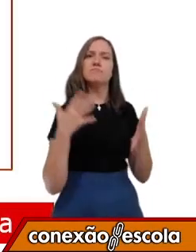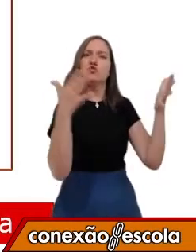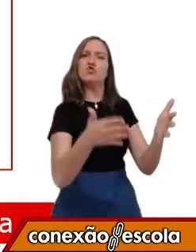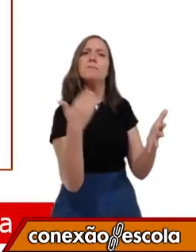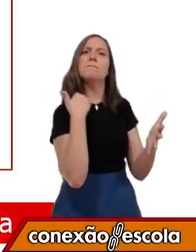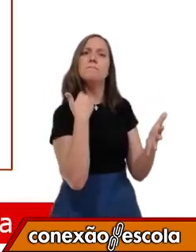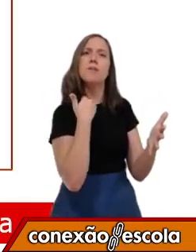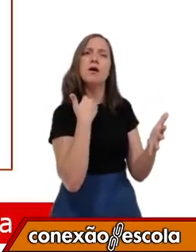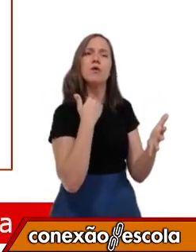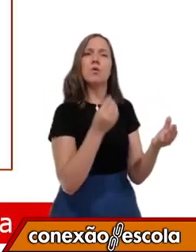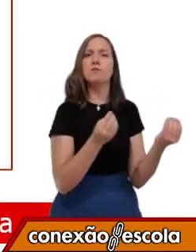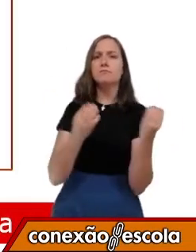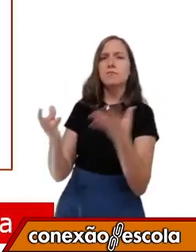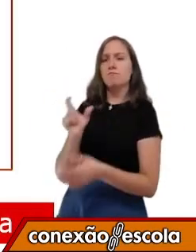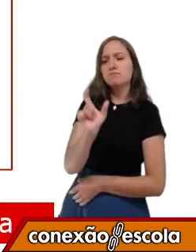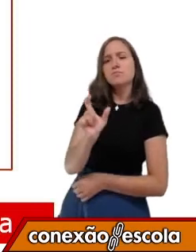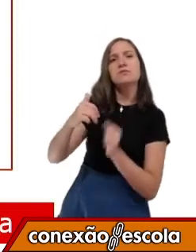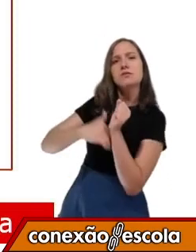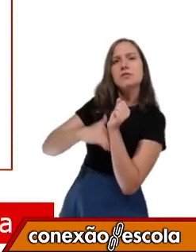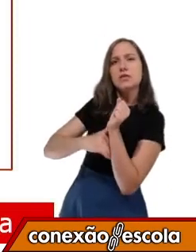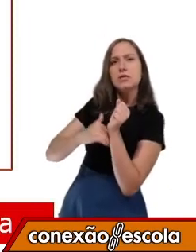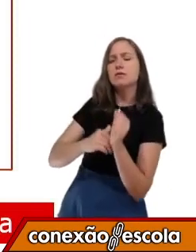a atendente lhe entregou uma senha